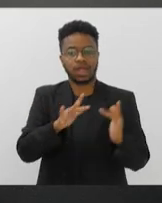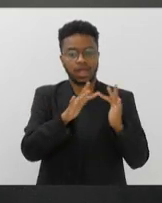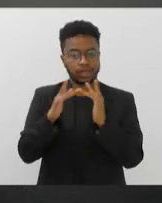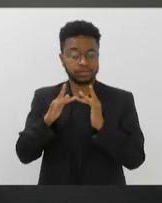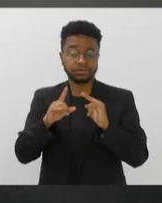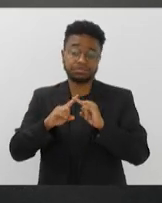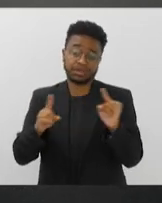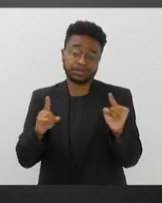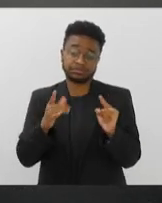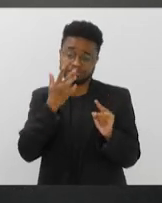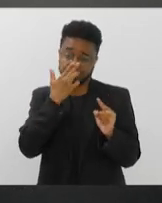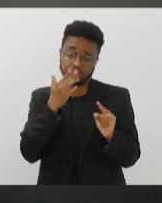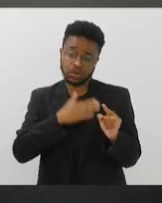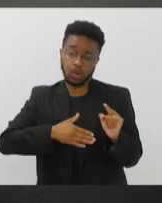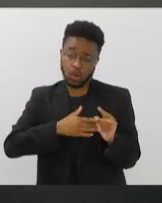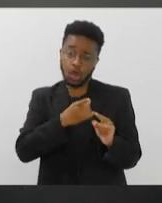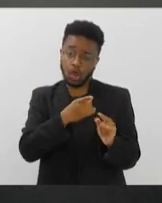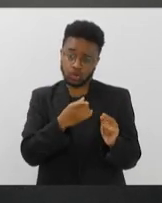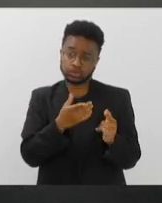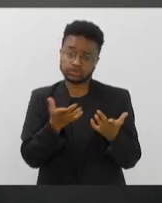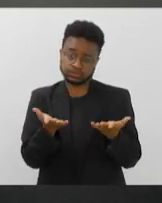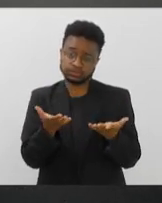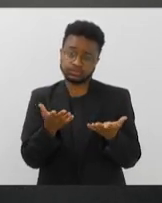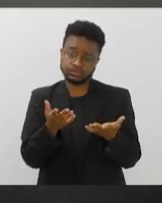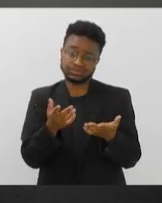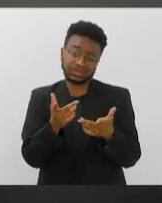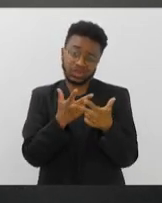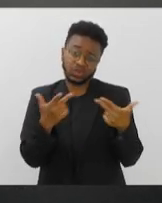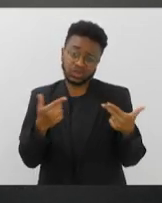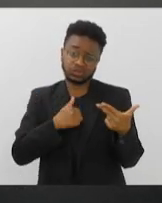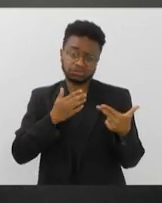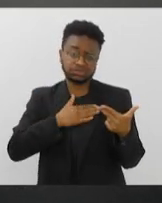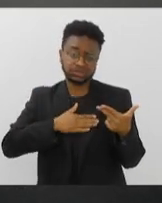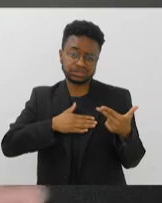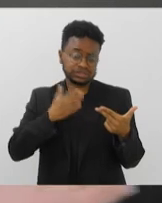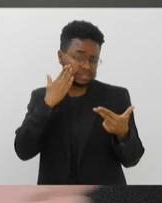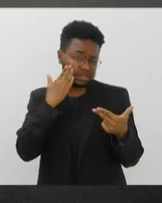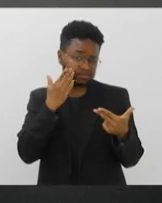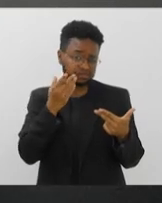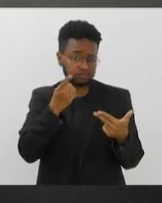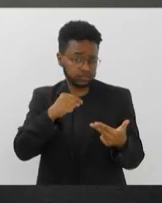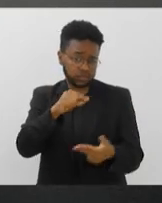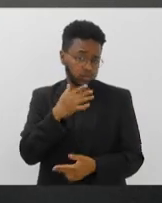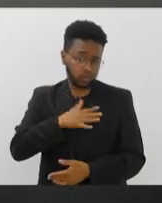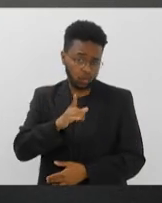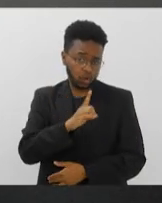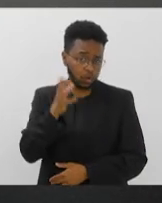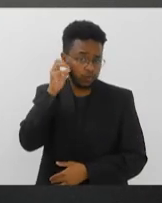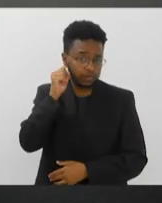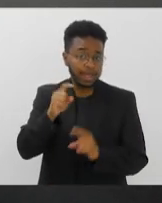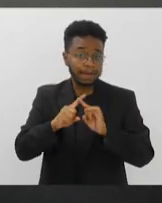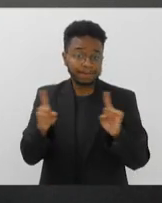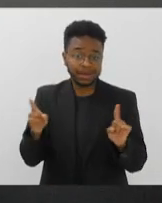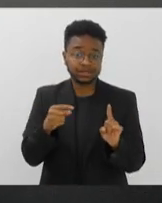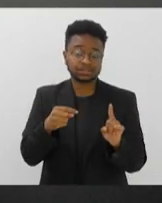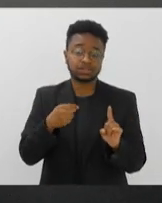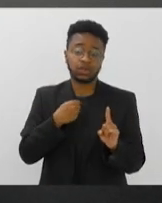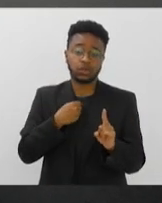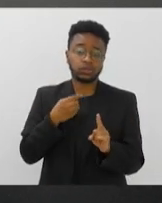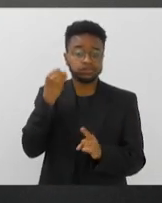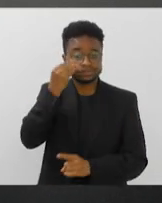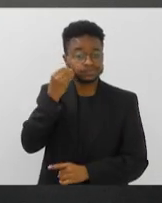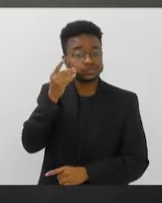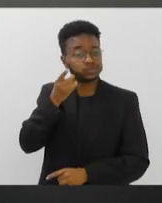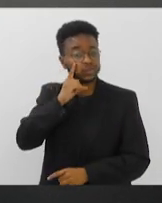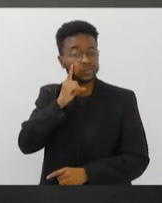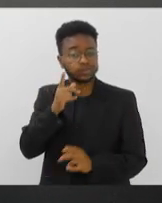é uma afirmação forte desagradável de ouvir eu sei mas eu convivo com isso todo dia porque quando eu faço uma audiência